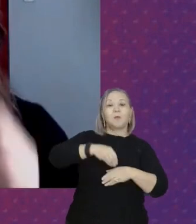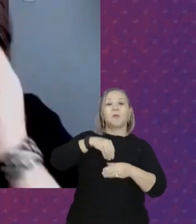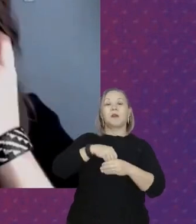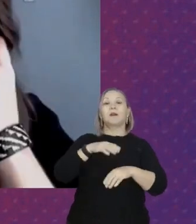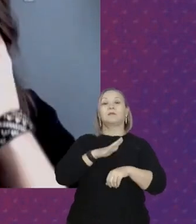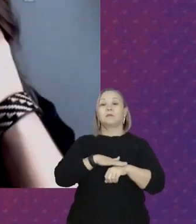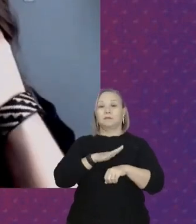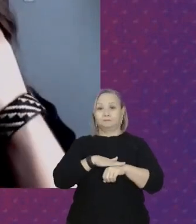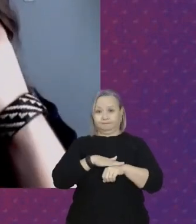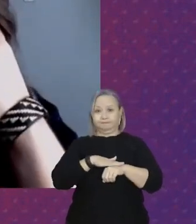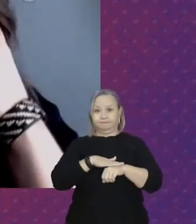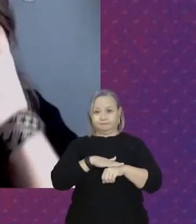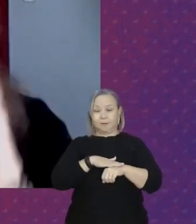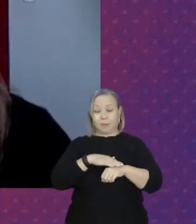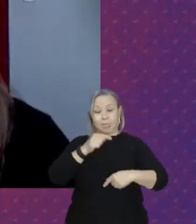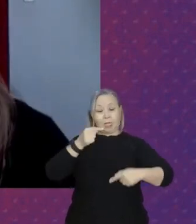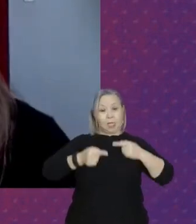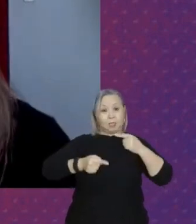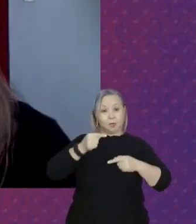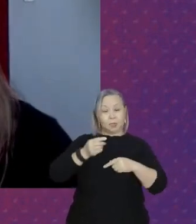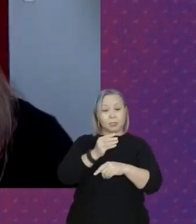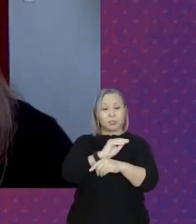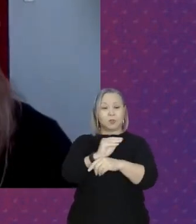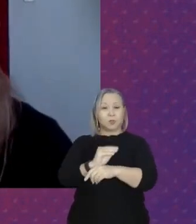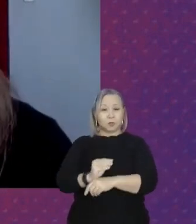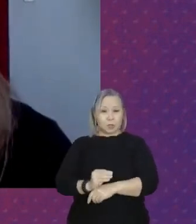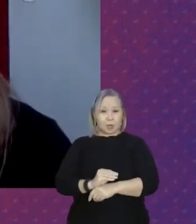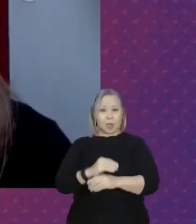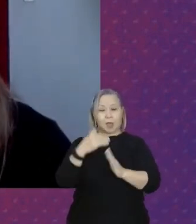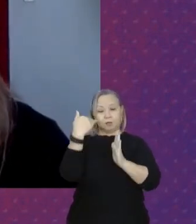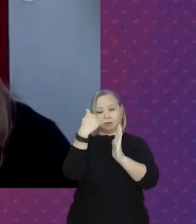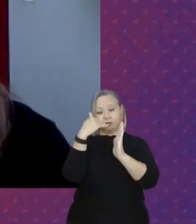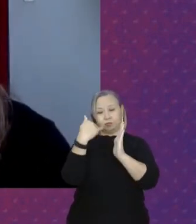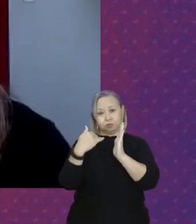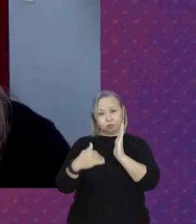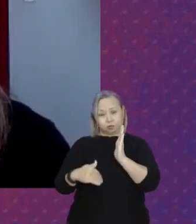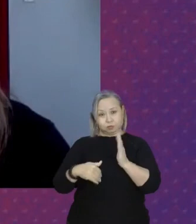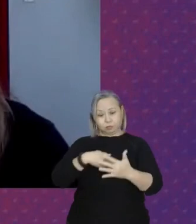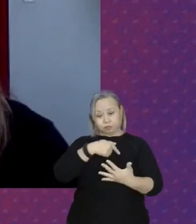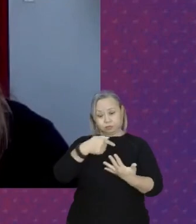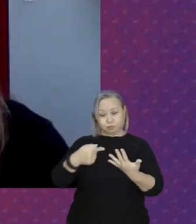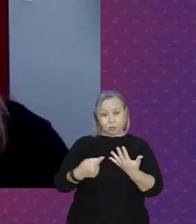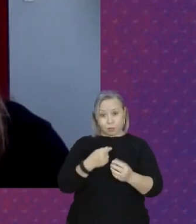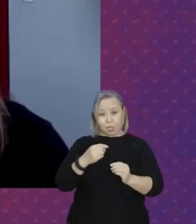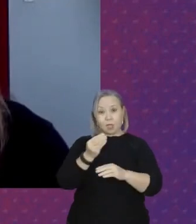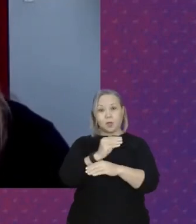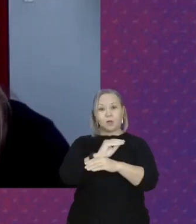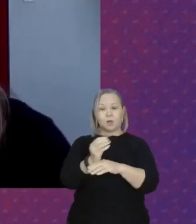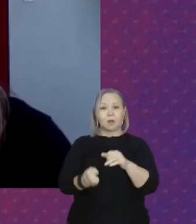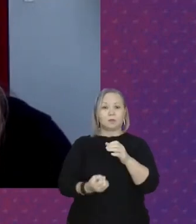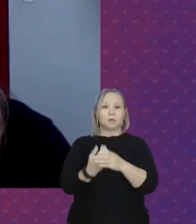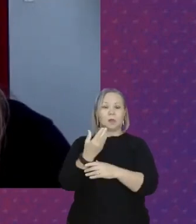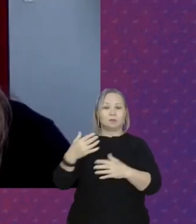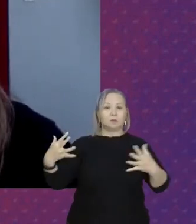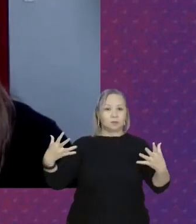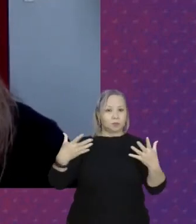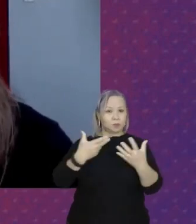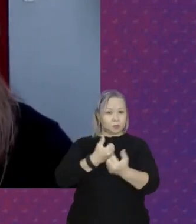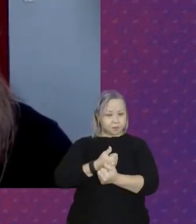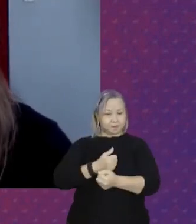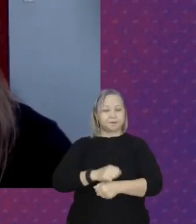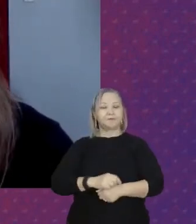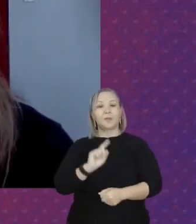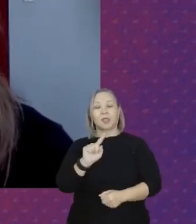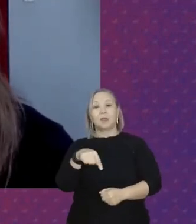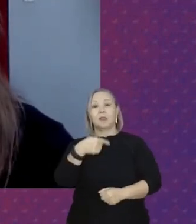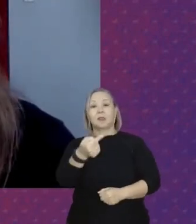propriamente nas políticas de cuidado, nos princípios de políticas de cuidado geradoras de igualdade, e depois